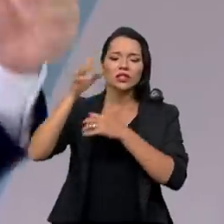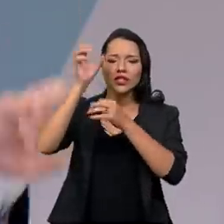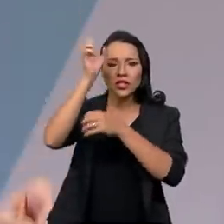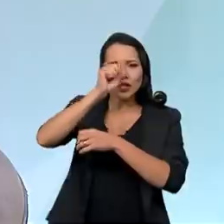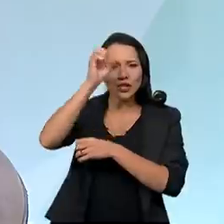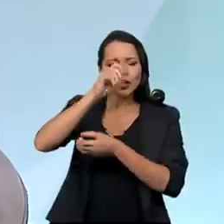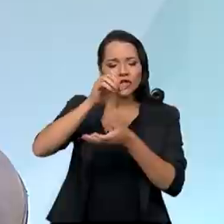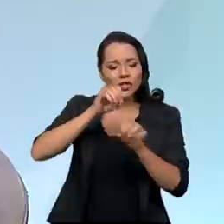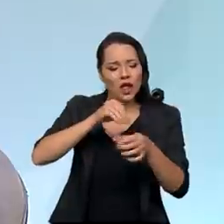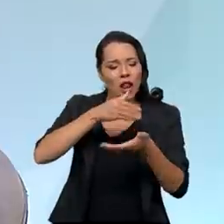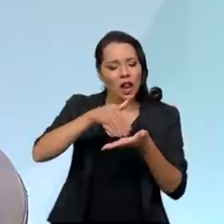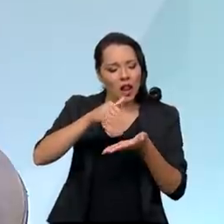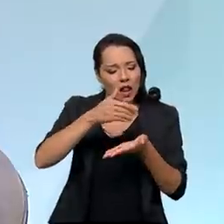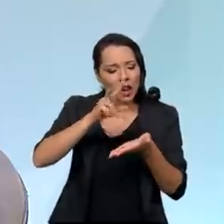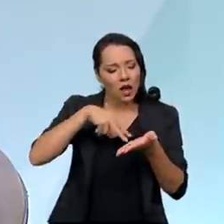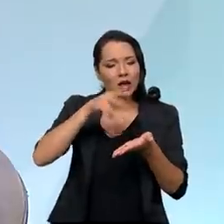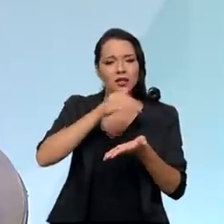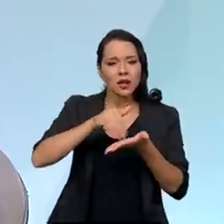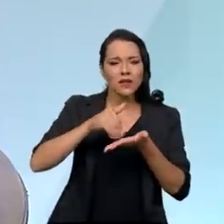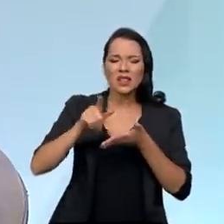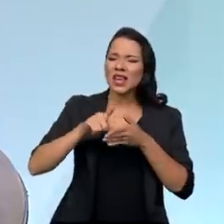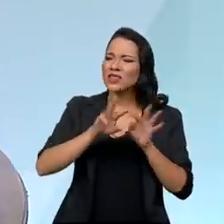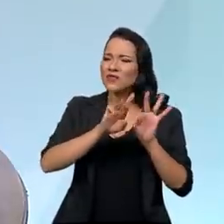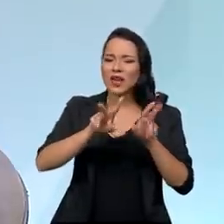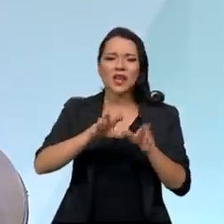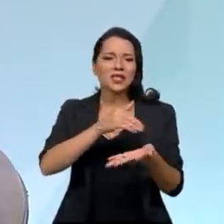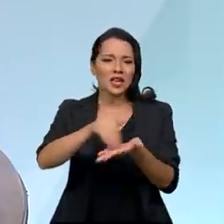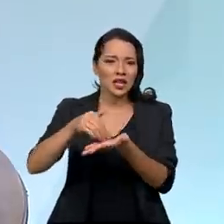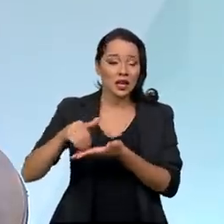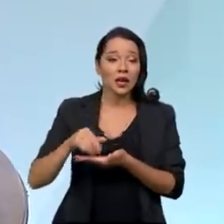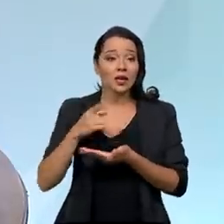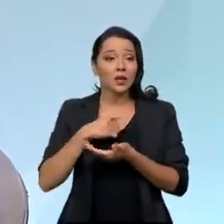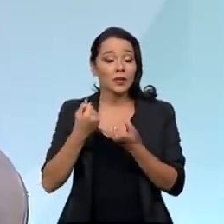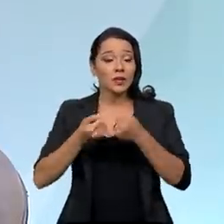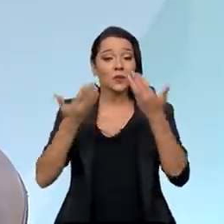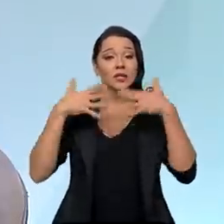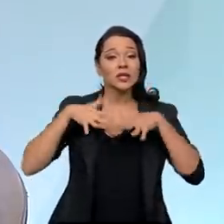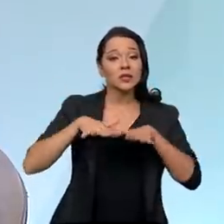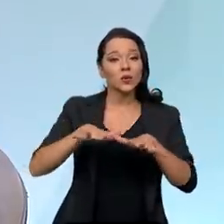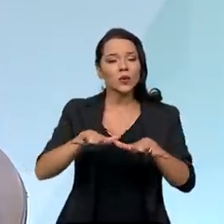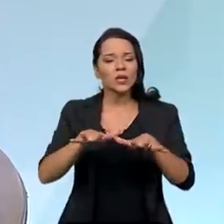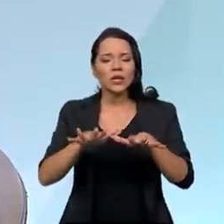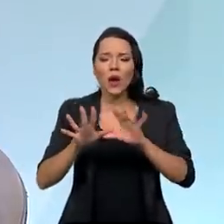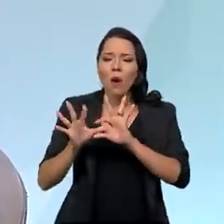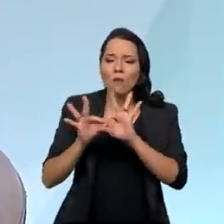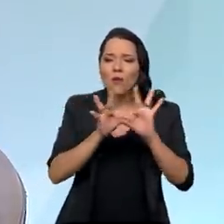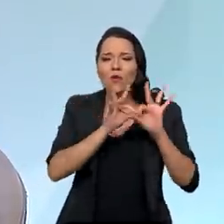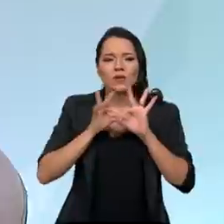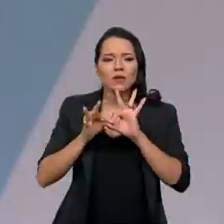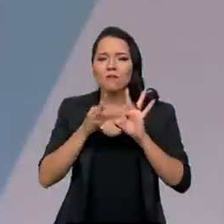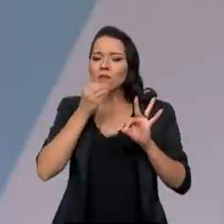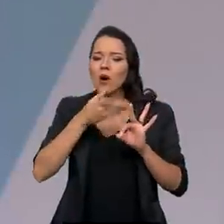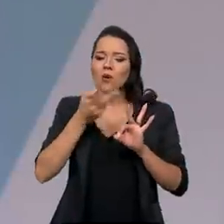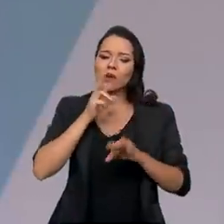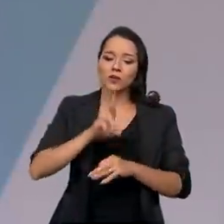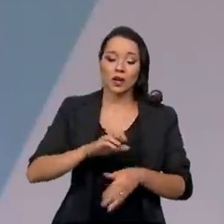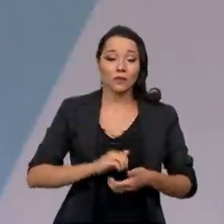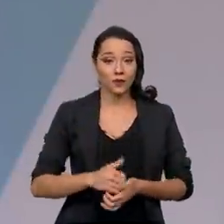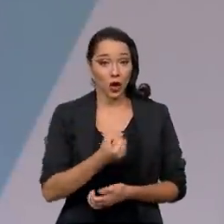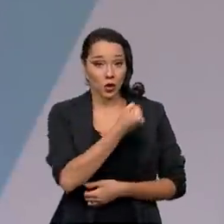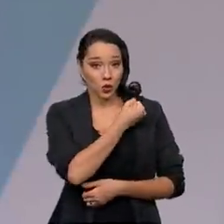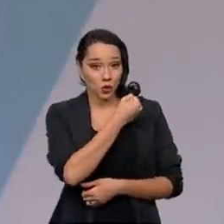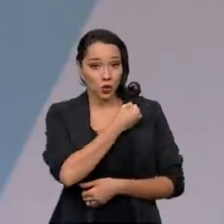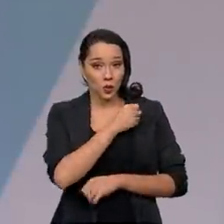educação básica. Ensino superior. Então, há uma sintonia muito positiva em relação aos resultados. Né? E os números